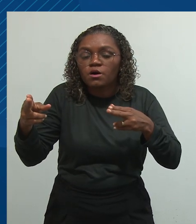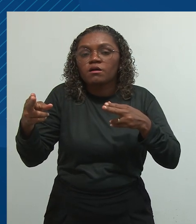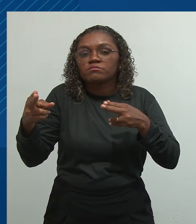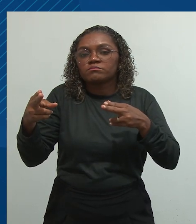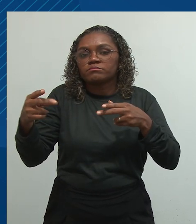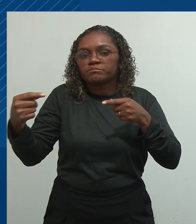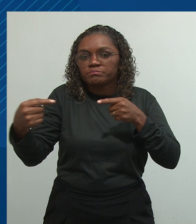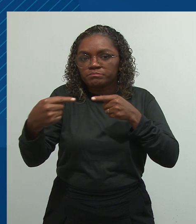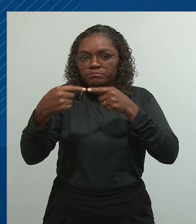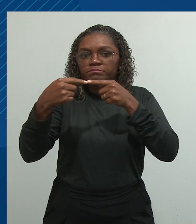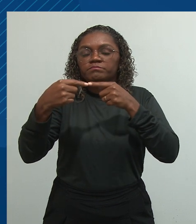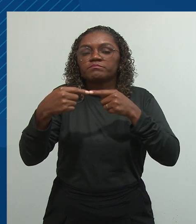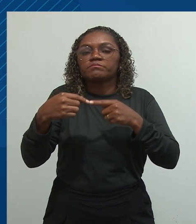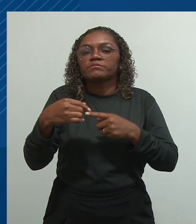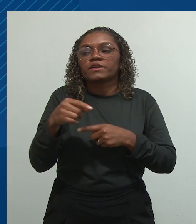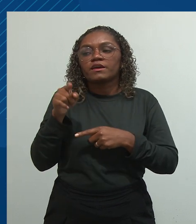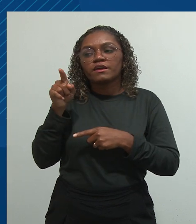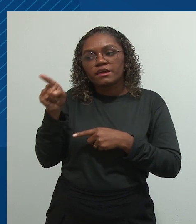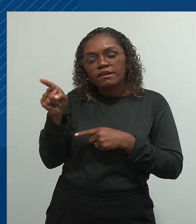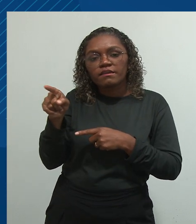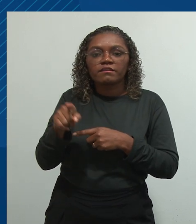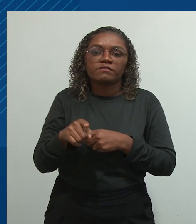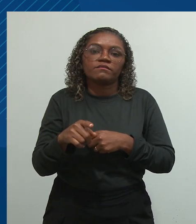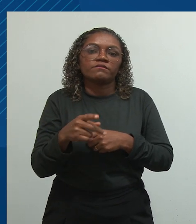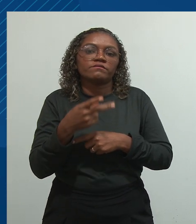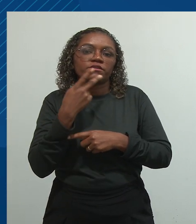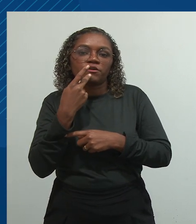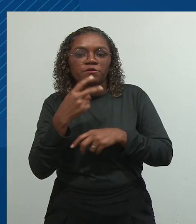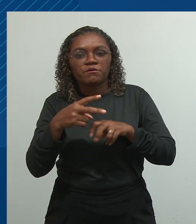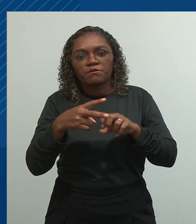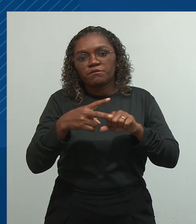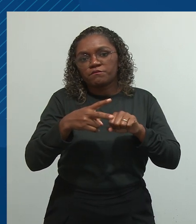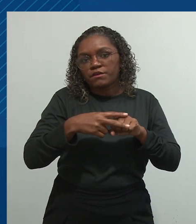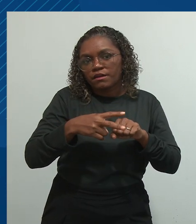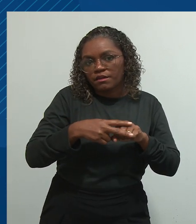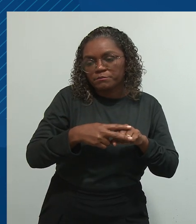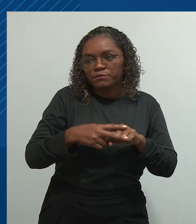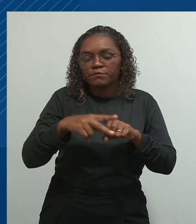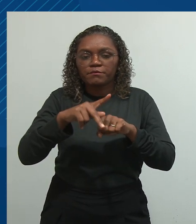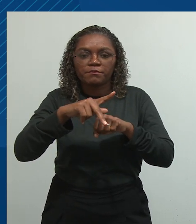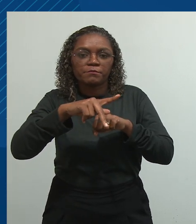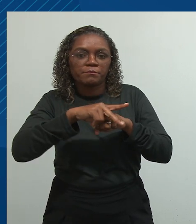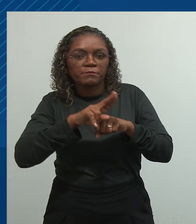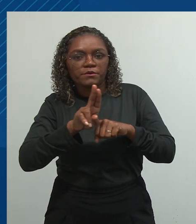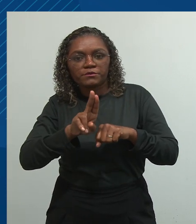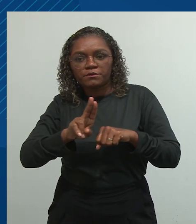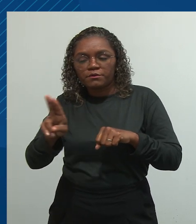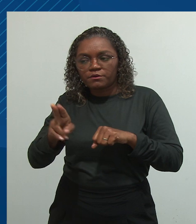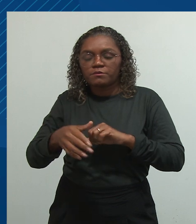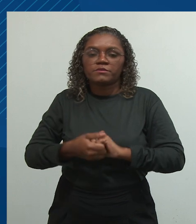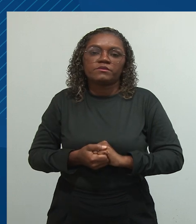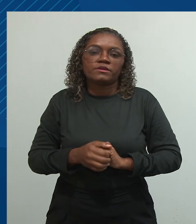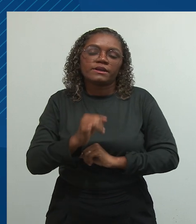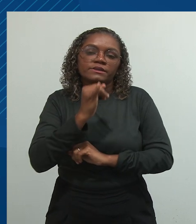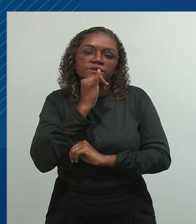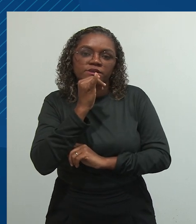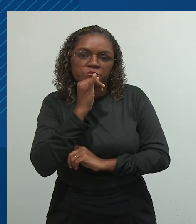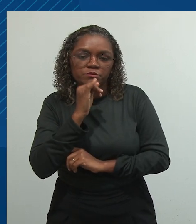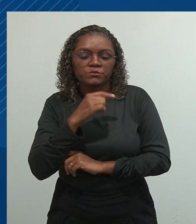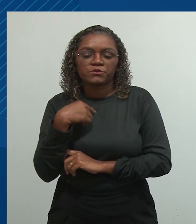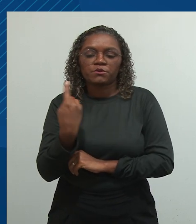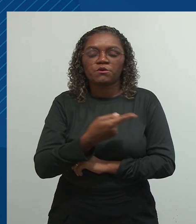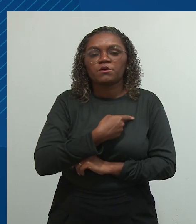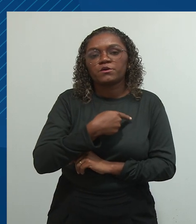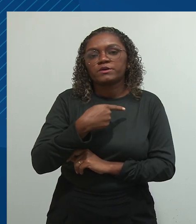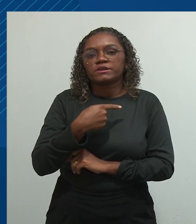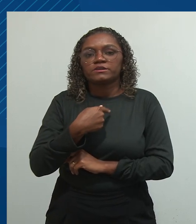fidedignamente, né? Assim, o sujeito falou um pronome, um verbo, né, mal colocado, falou nós fumos, nós vertemos. Então,